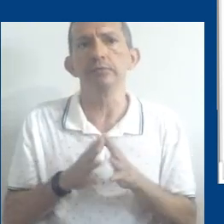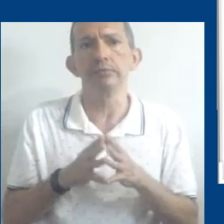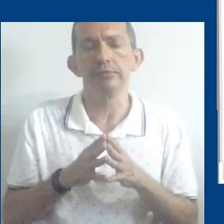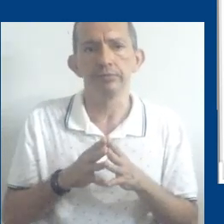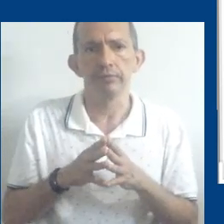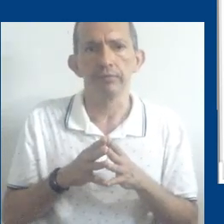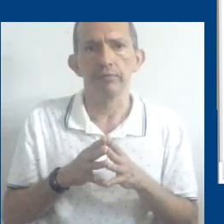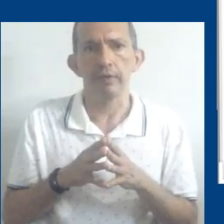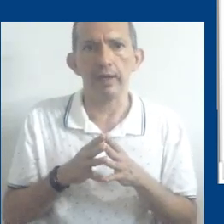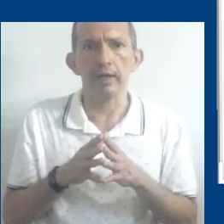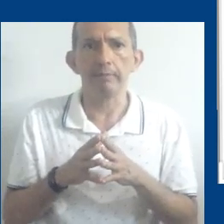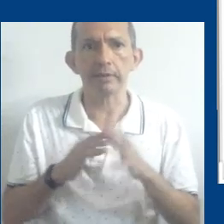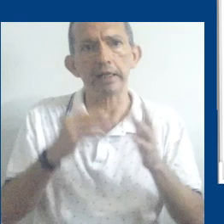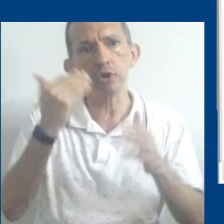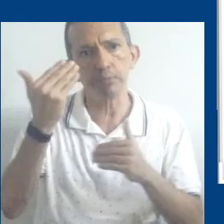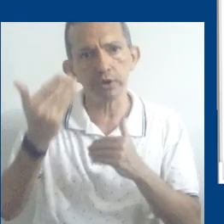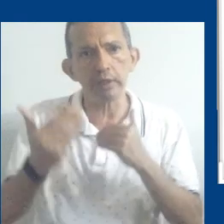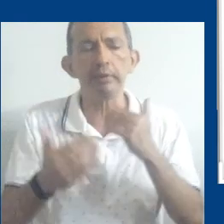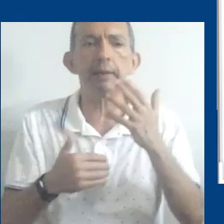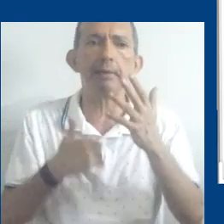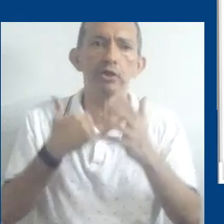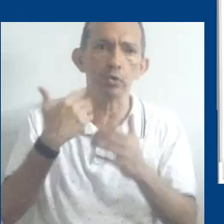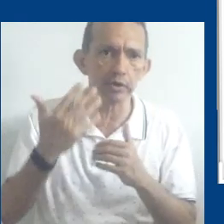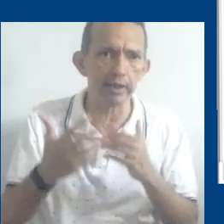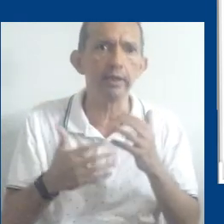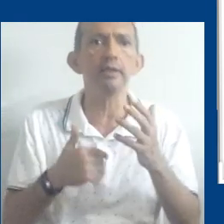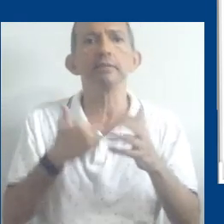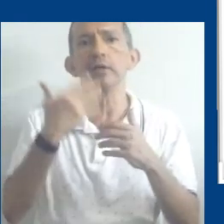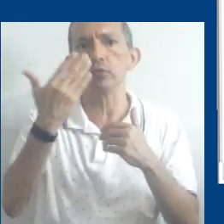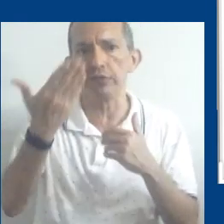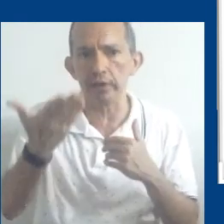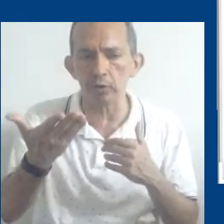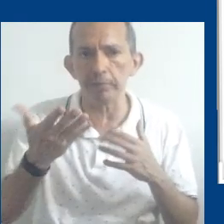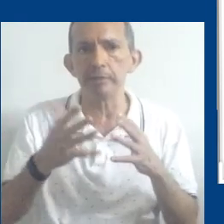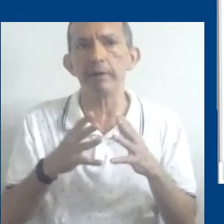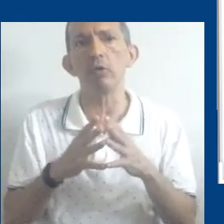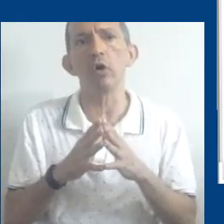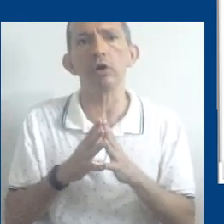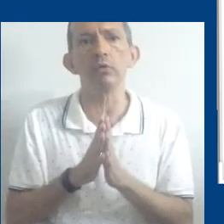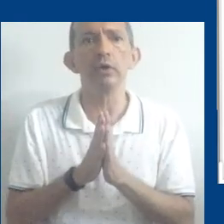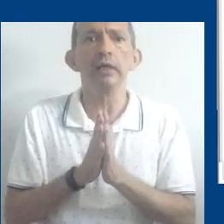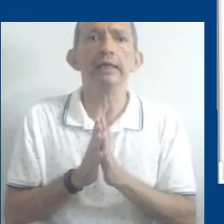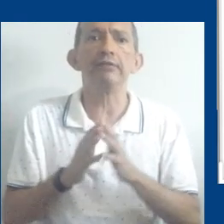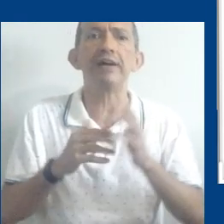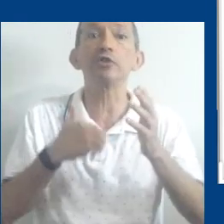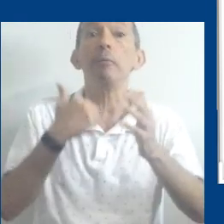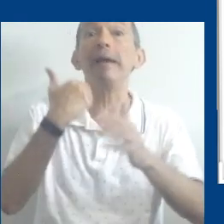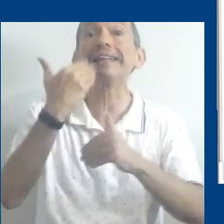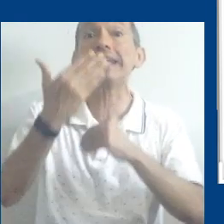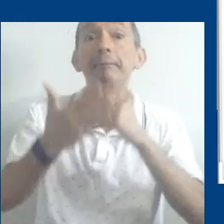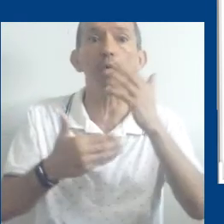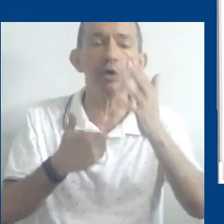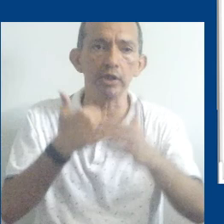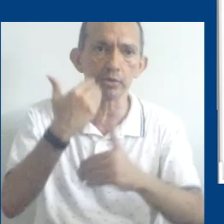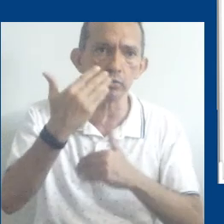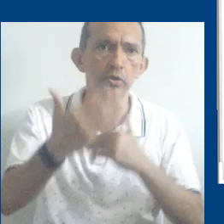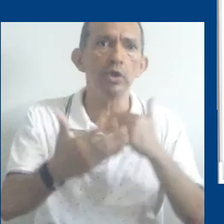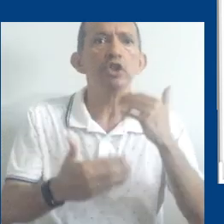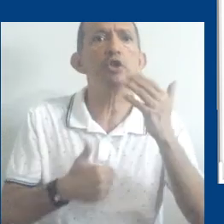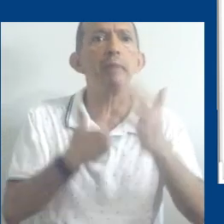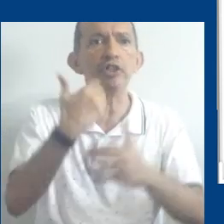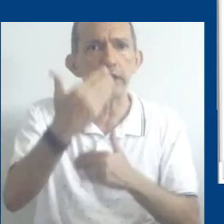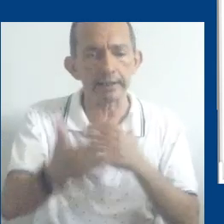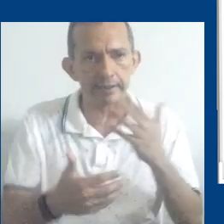fígado, tá? Apesar que a gente pode eliminar a partir dos rins, mas o fígado é o principal órgão que faz o